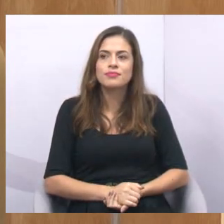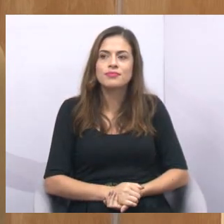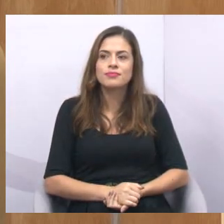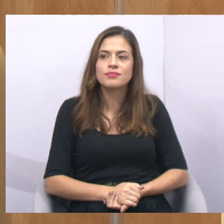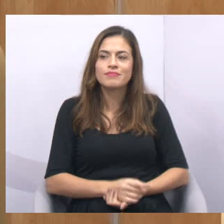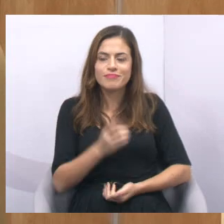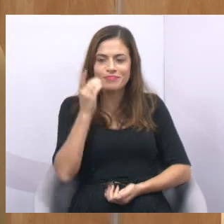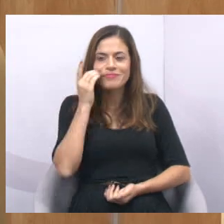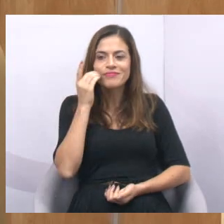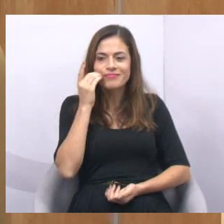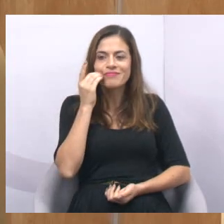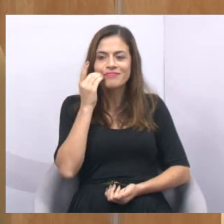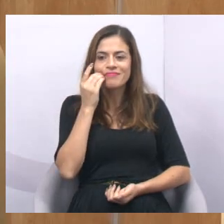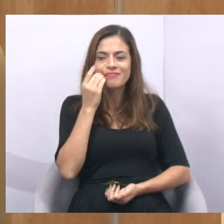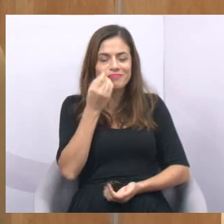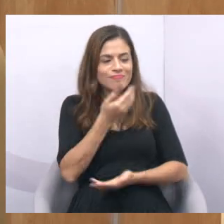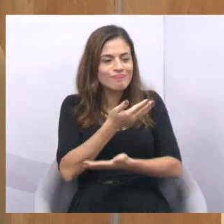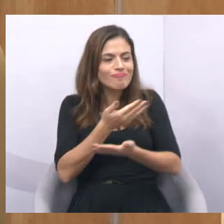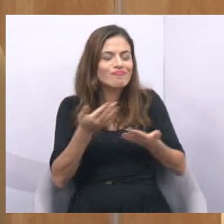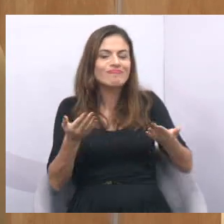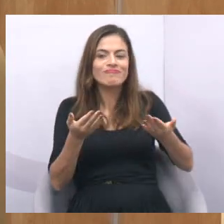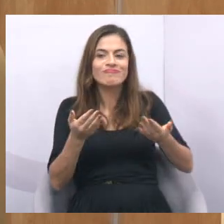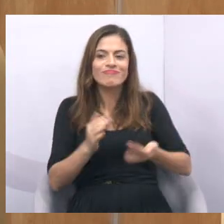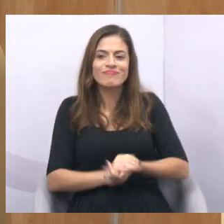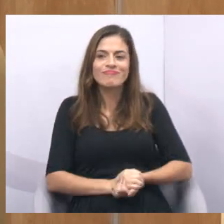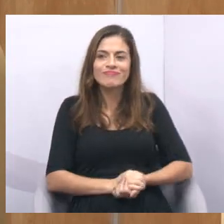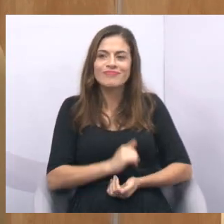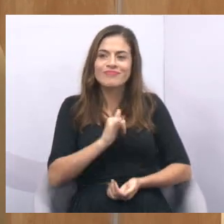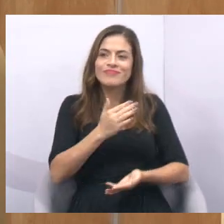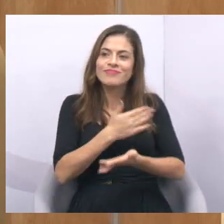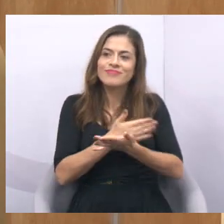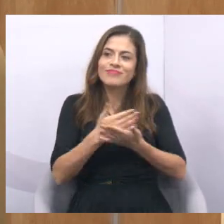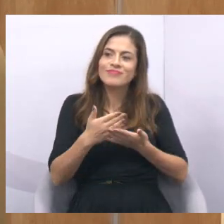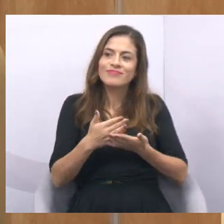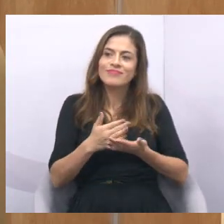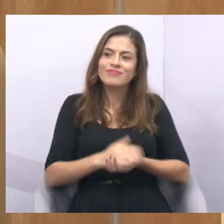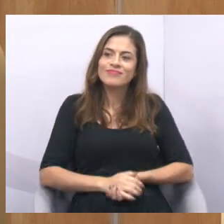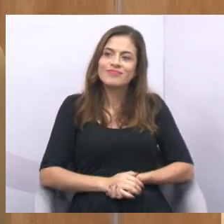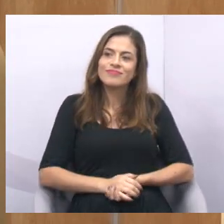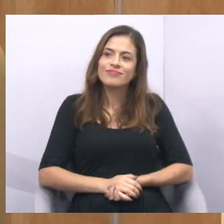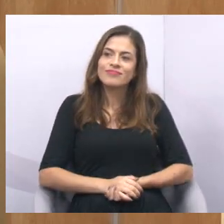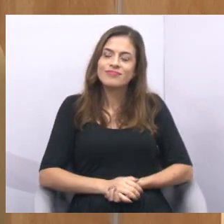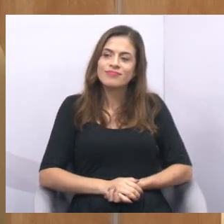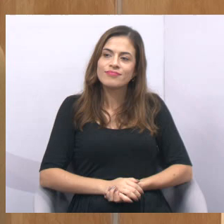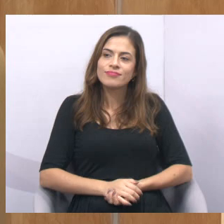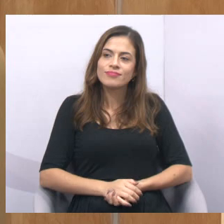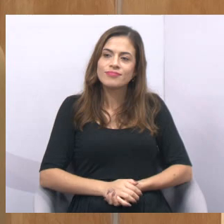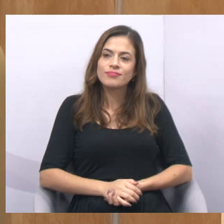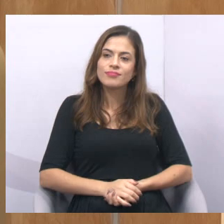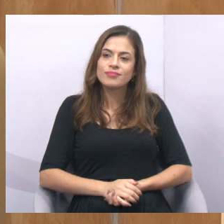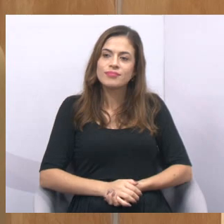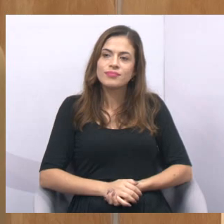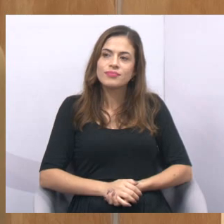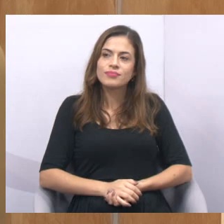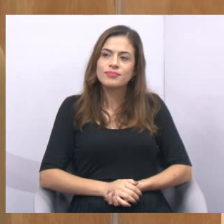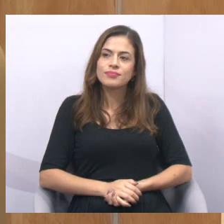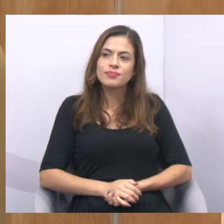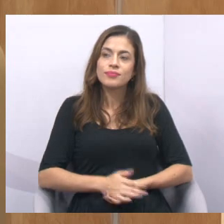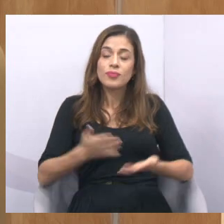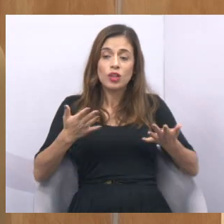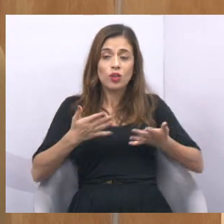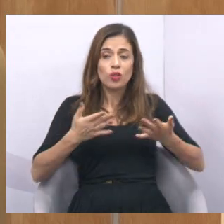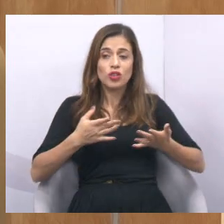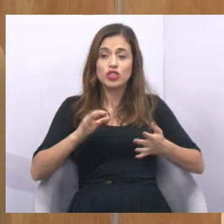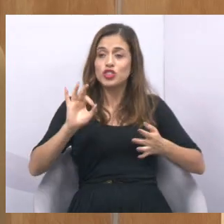viu, Dúlio? Essas coisas que eu disse no começo da minha fala, que hoje isso